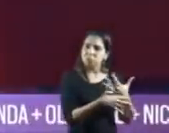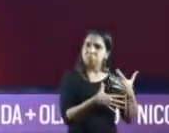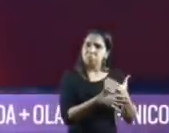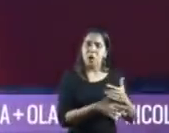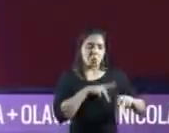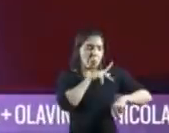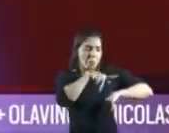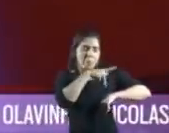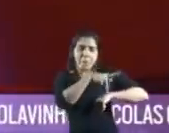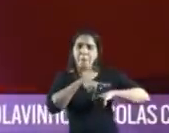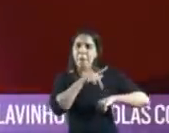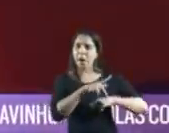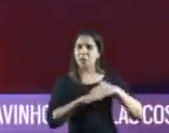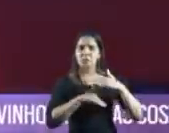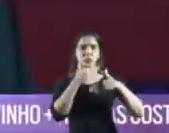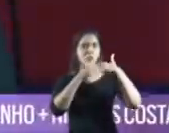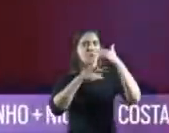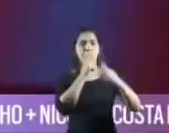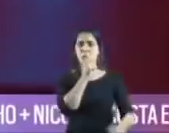ouvido.